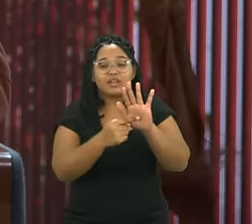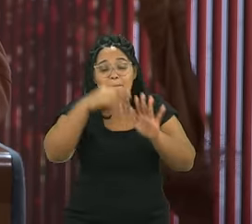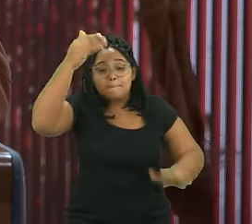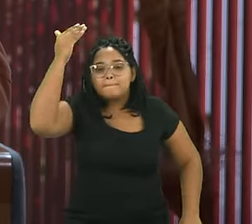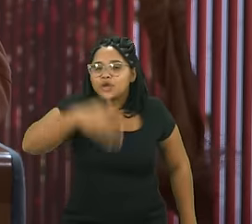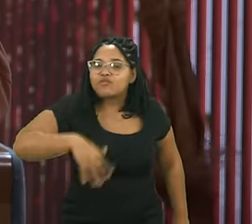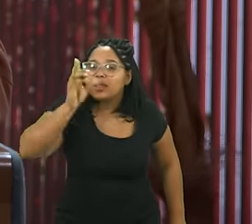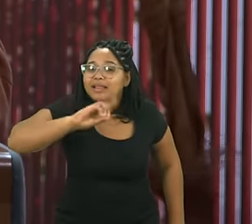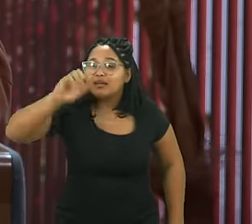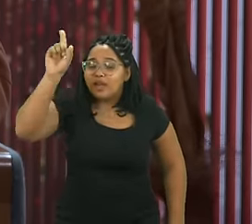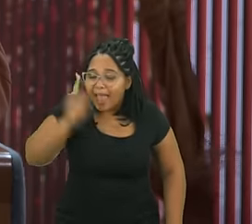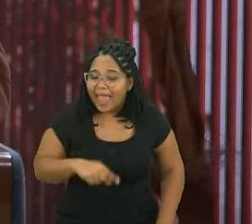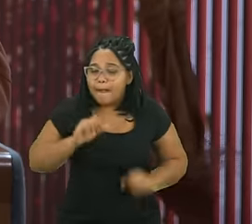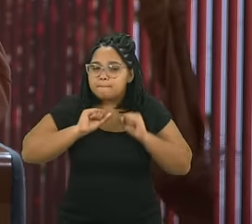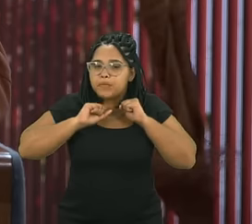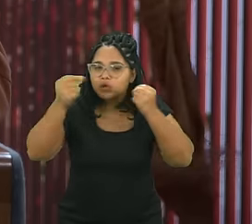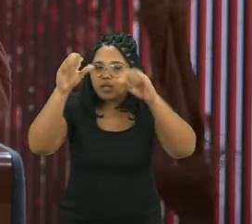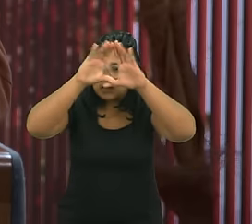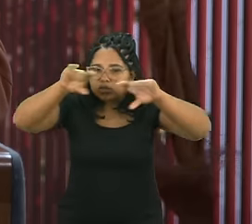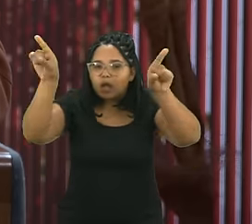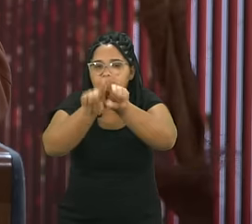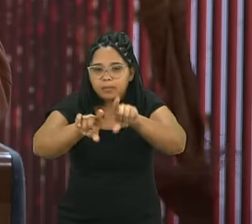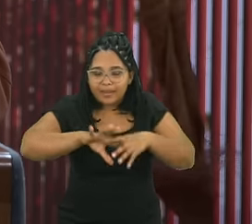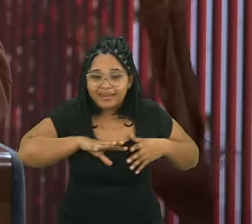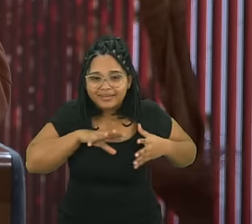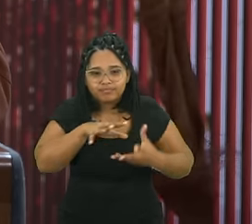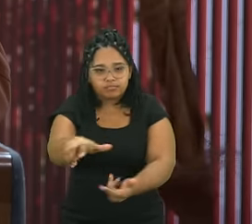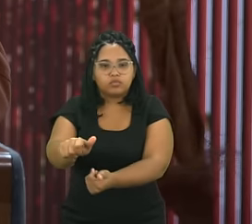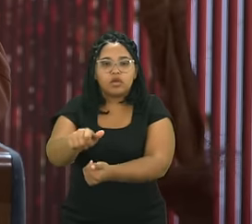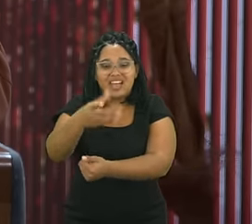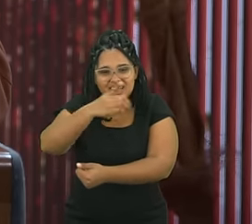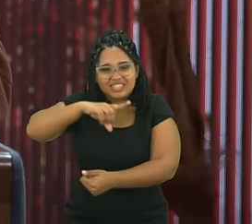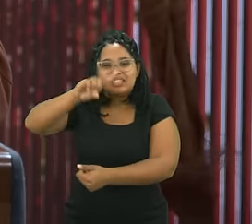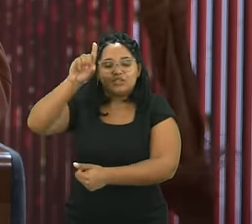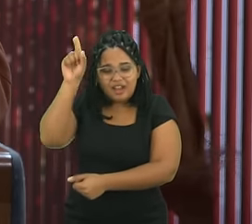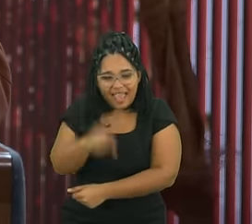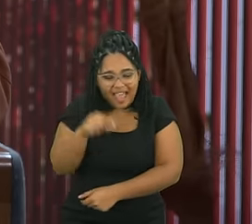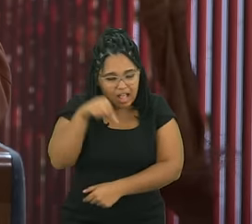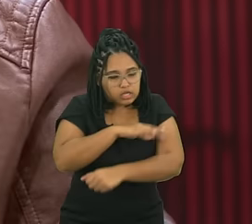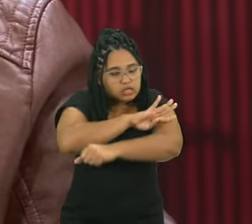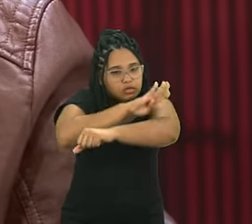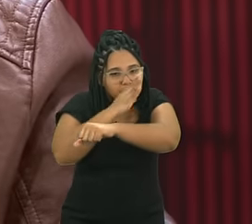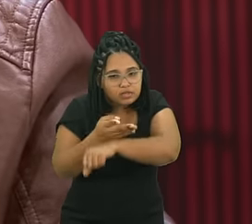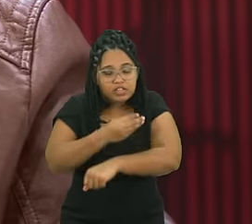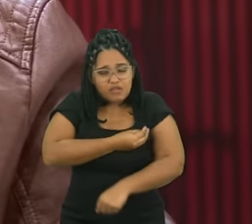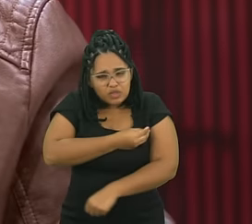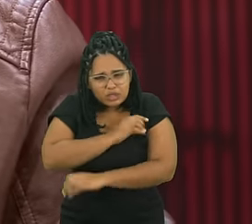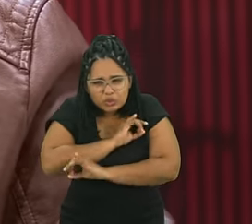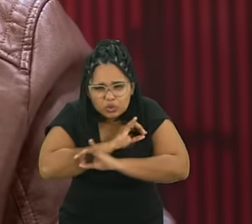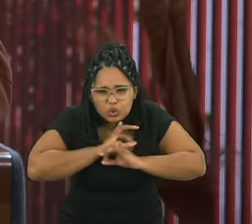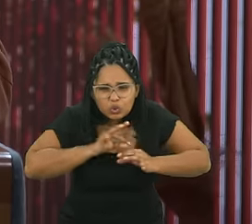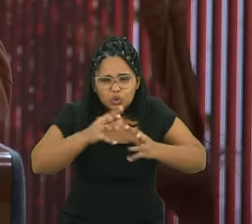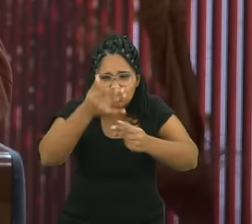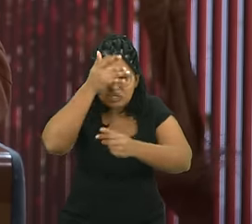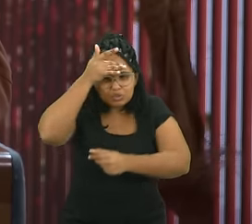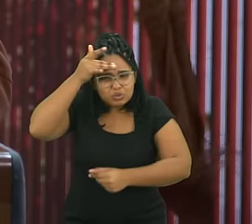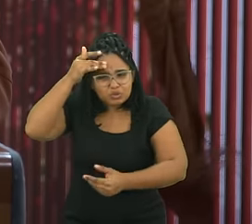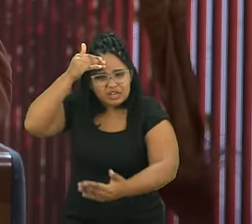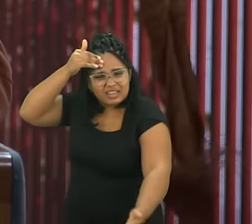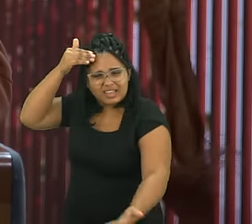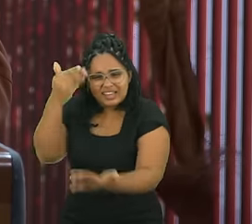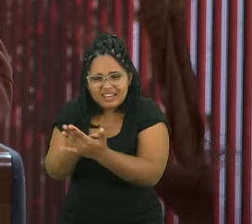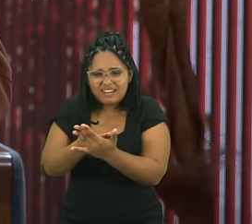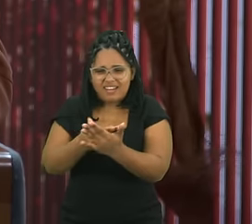terra. Para provar também que Deus é nesse ministério e na vida daqueles que crê na sua palavra. Eu creio